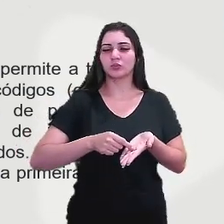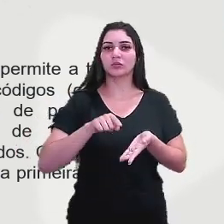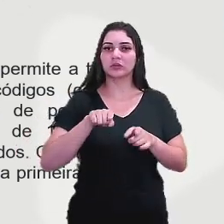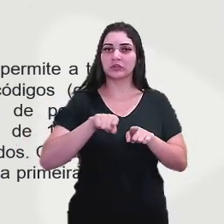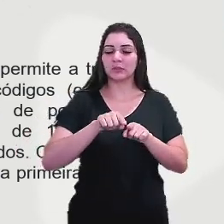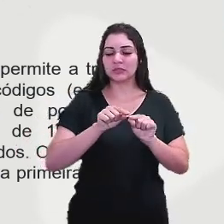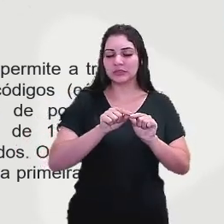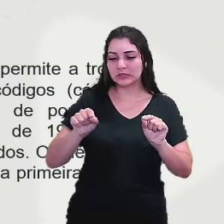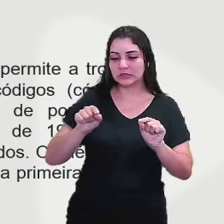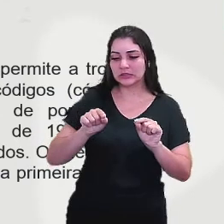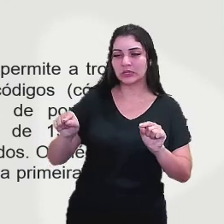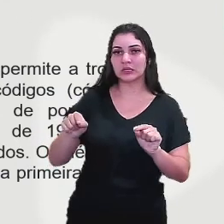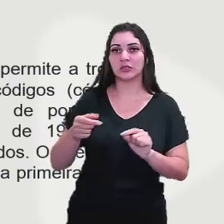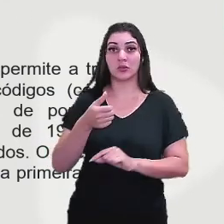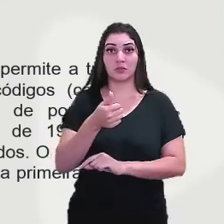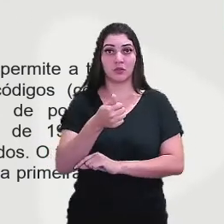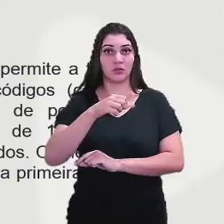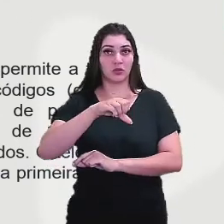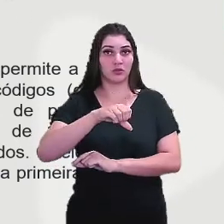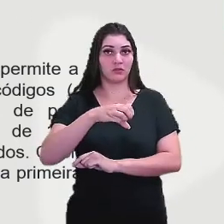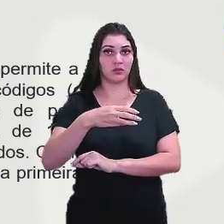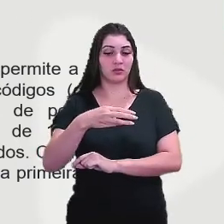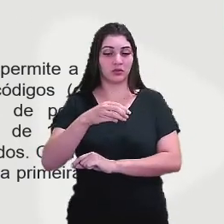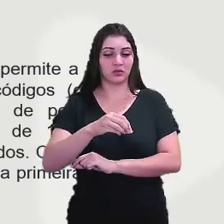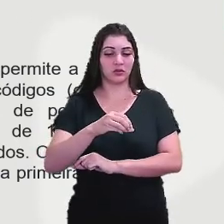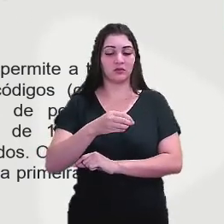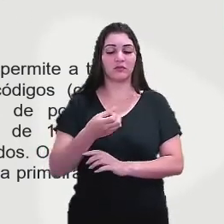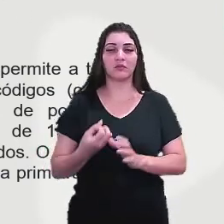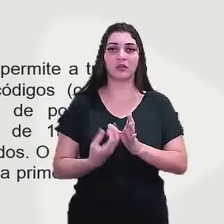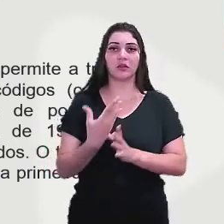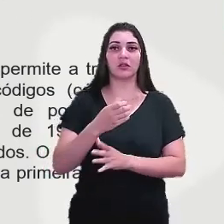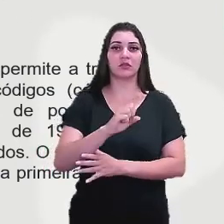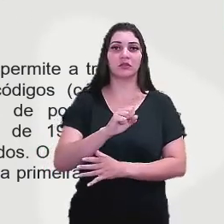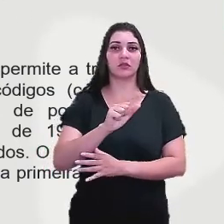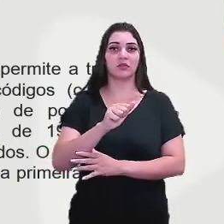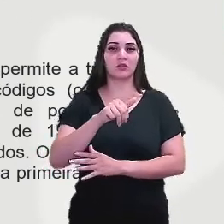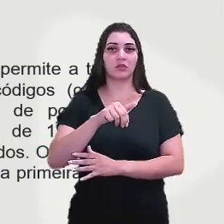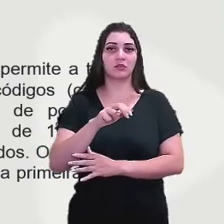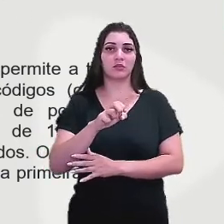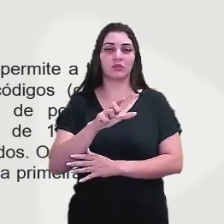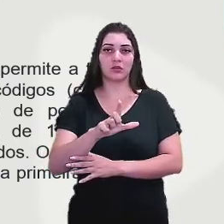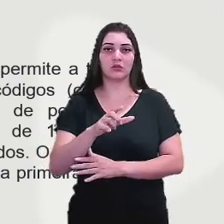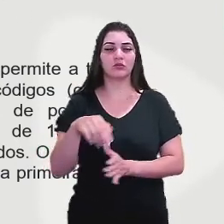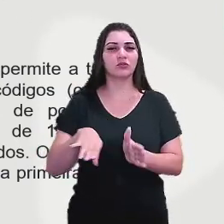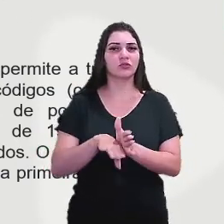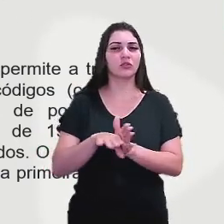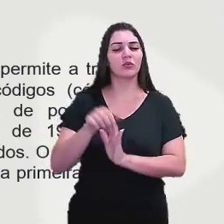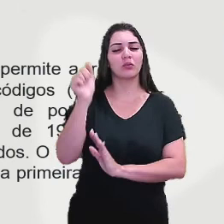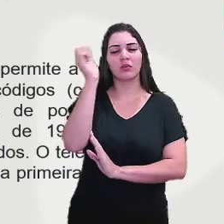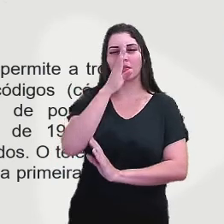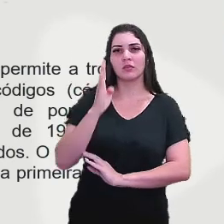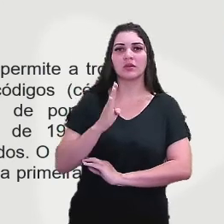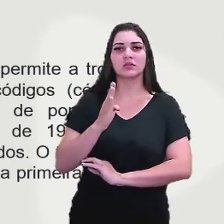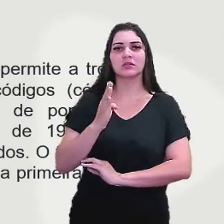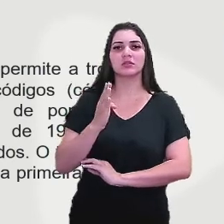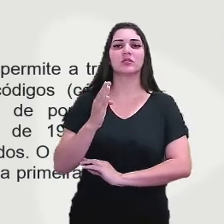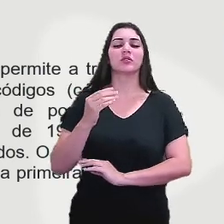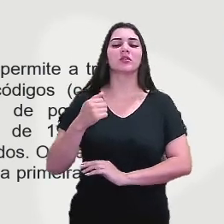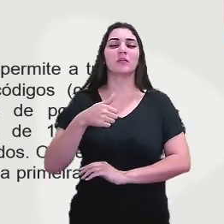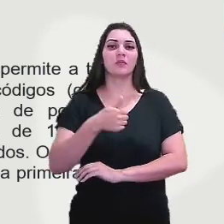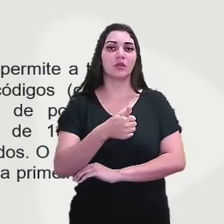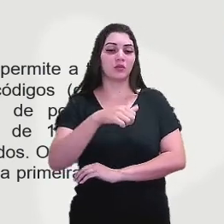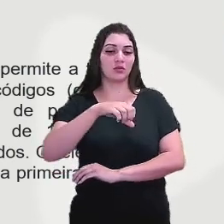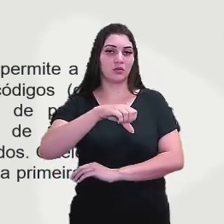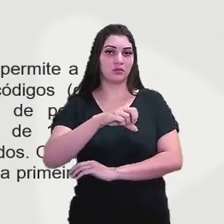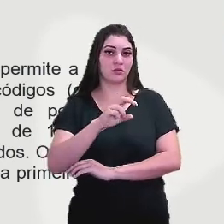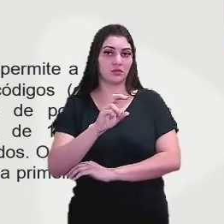de 1930 por Samuel Morse, nos Estados Unidos. O telégrafo chegou ao Brasil em 1957.